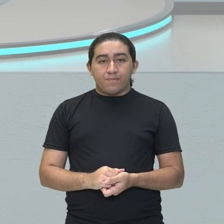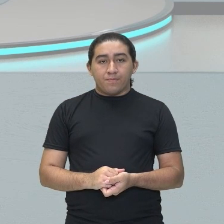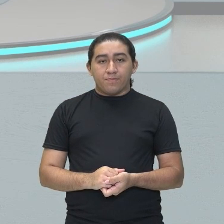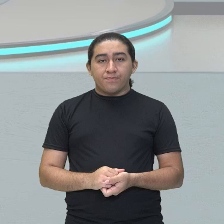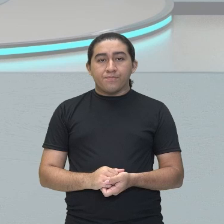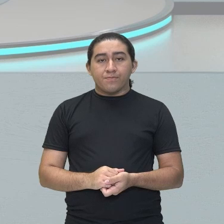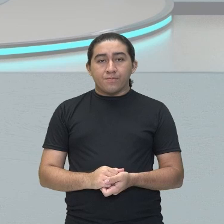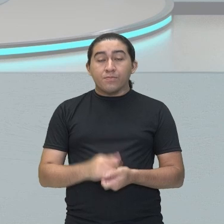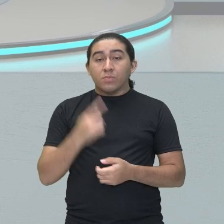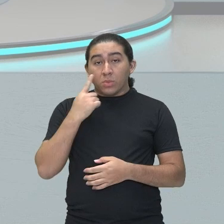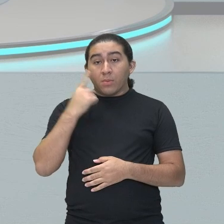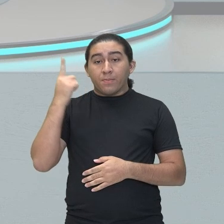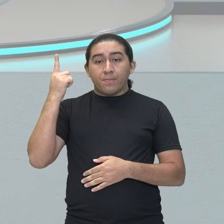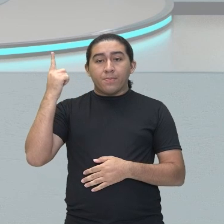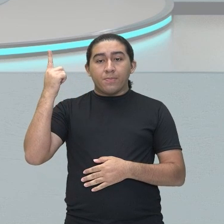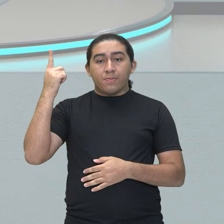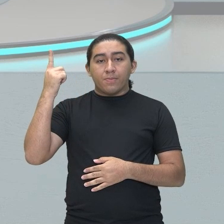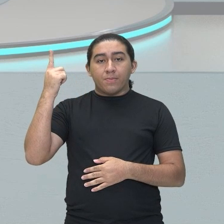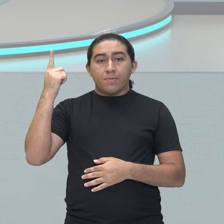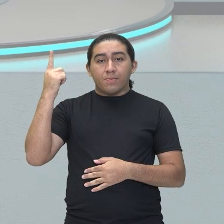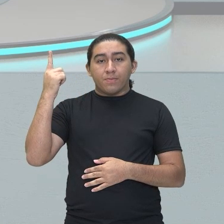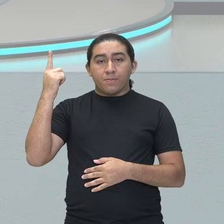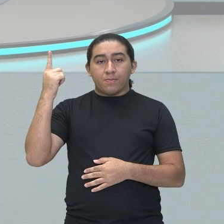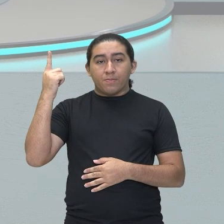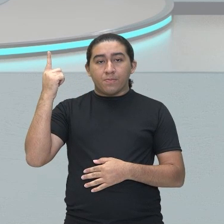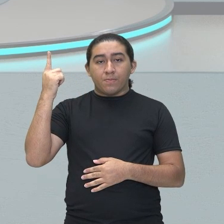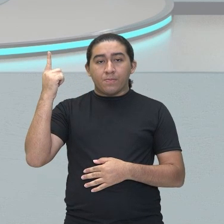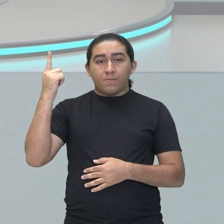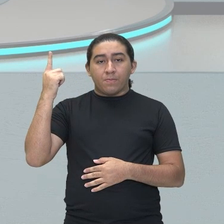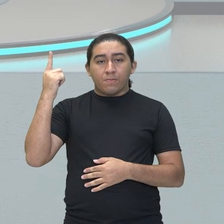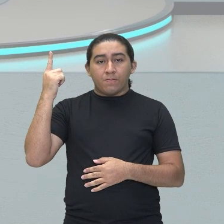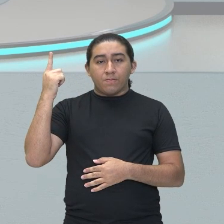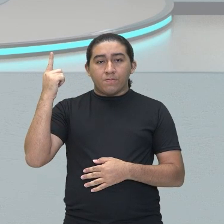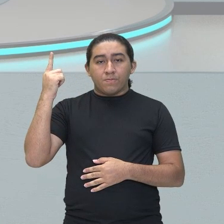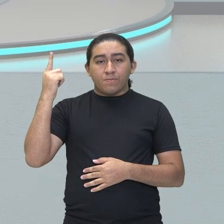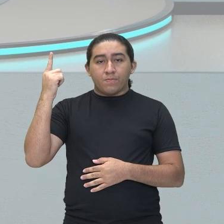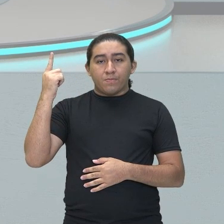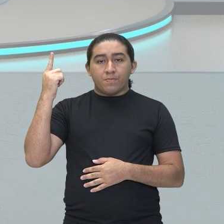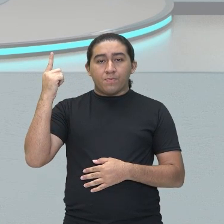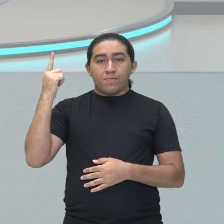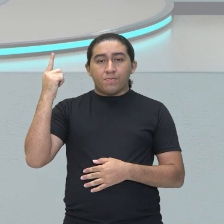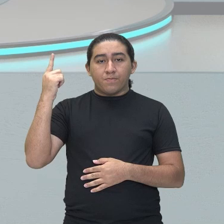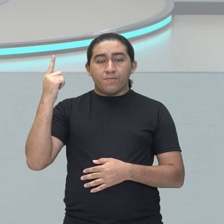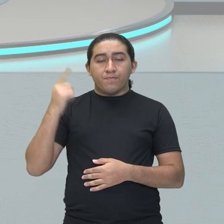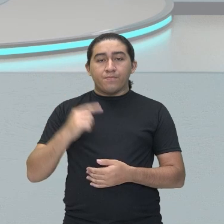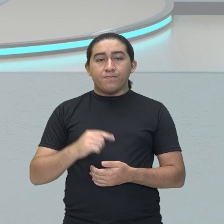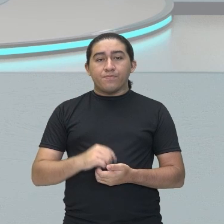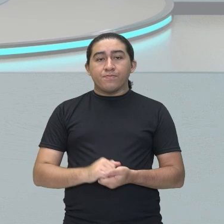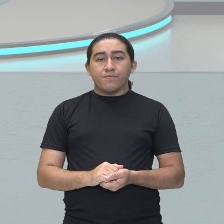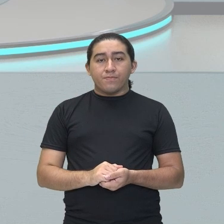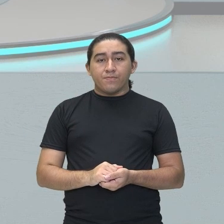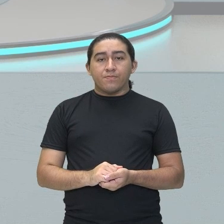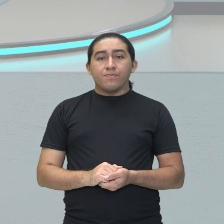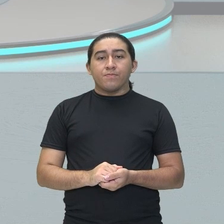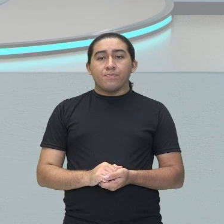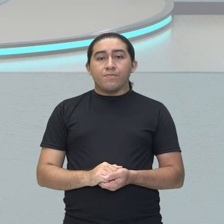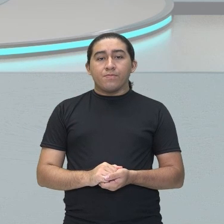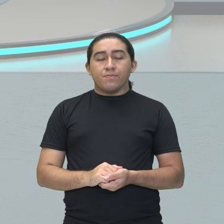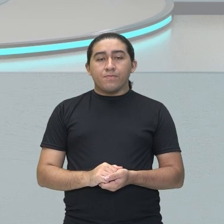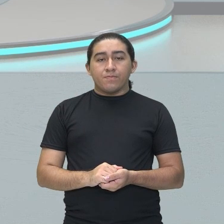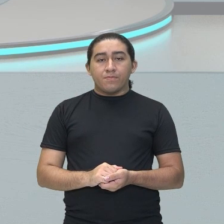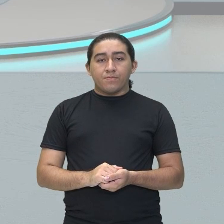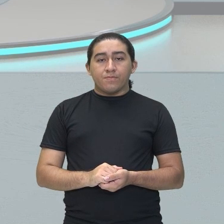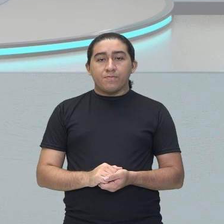Saturnio, sonetos, epicédios, romances, eclogras, epístolas, liras, e